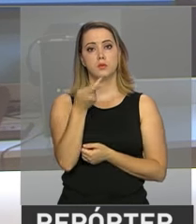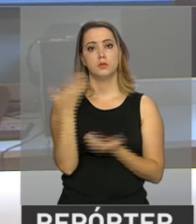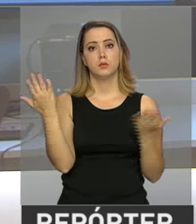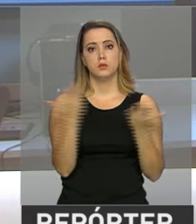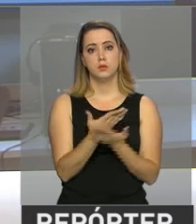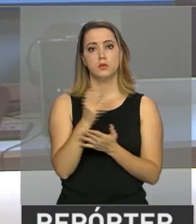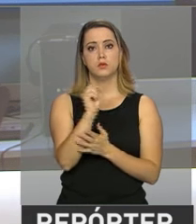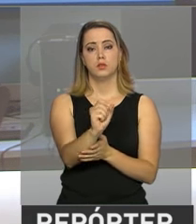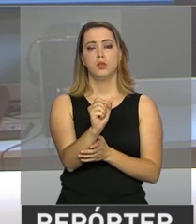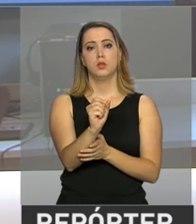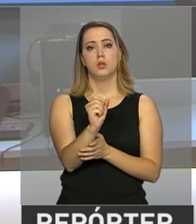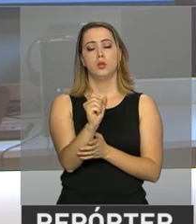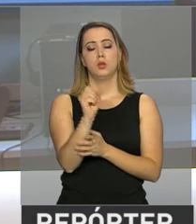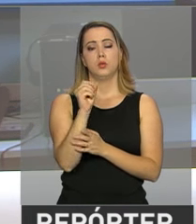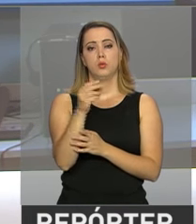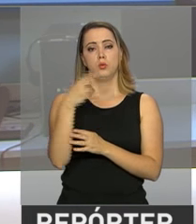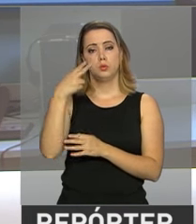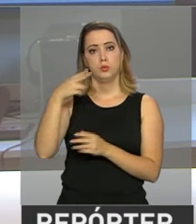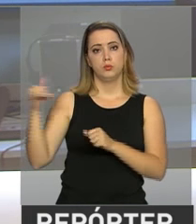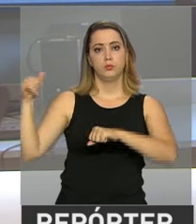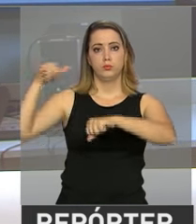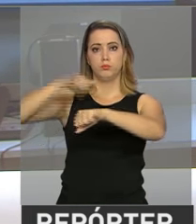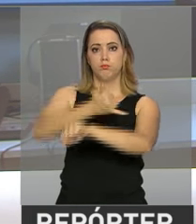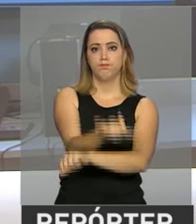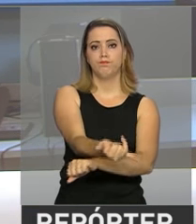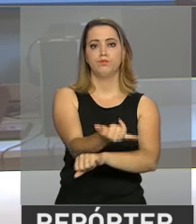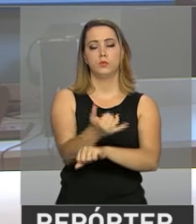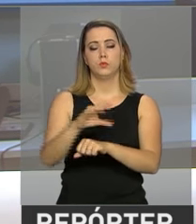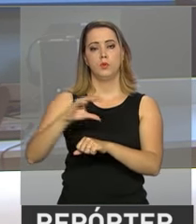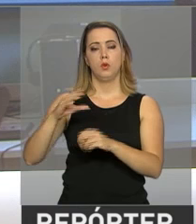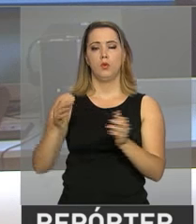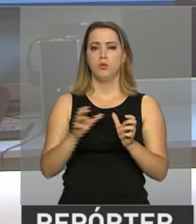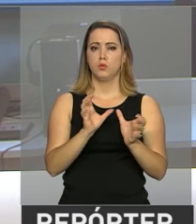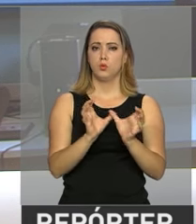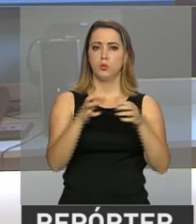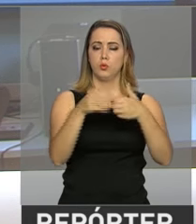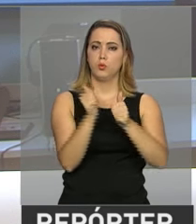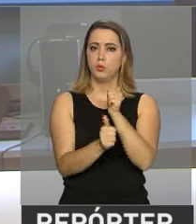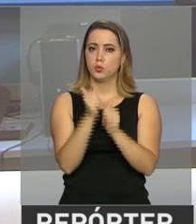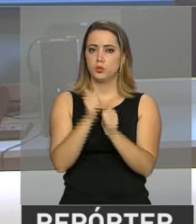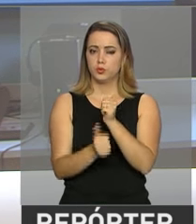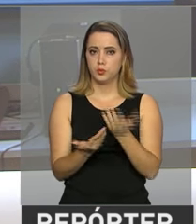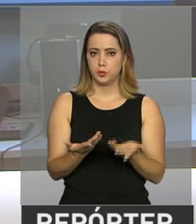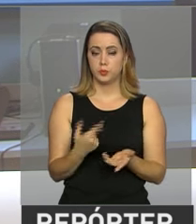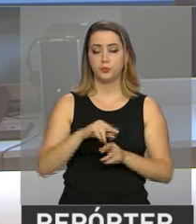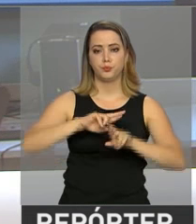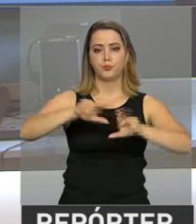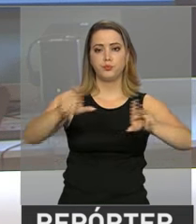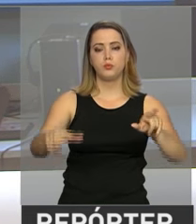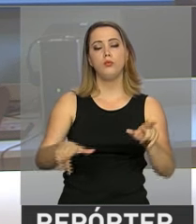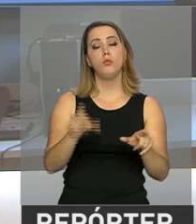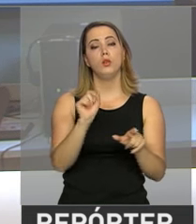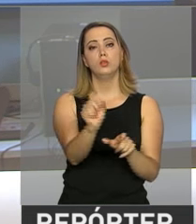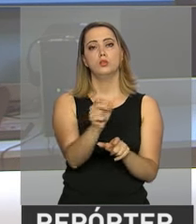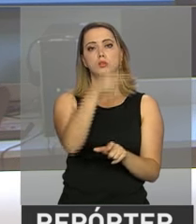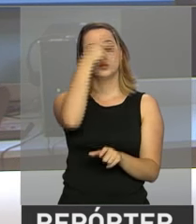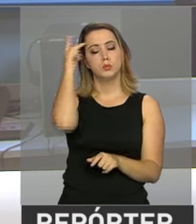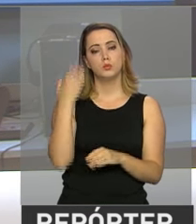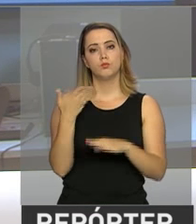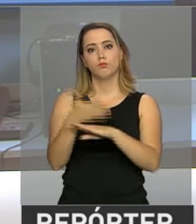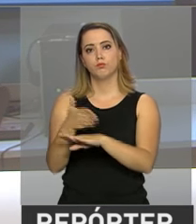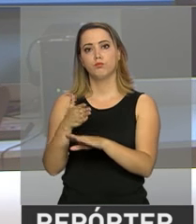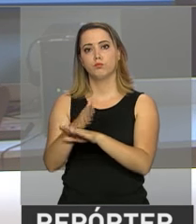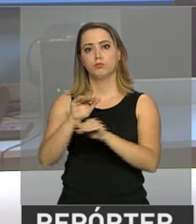da Chapecoense. A noite de ontem foi de muita emoção. Milhares de pessoas foram ao estádio em Medellín, na Colômbia,